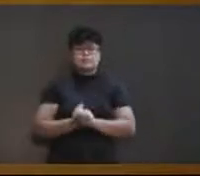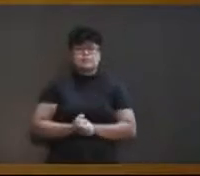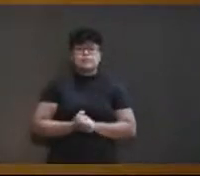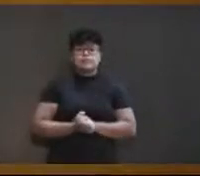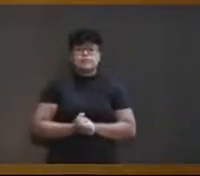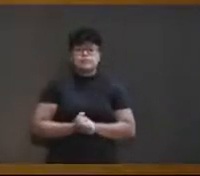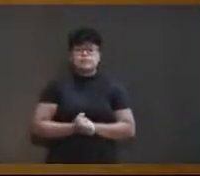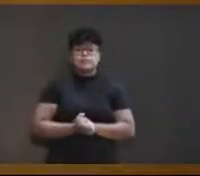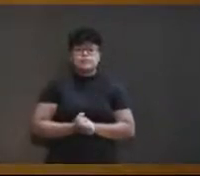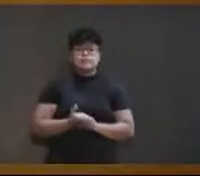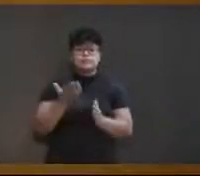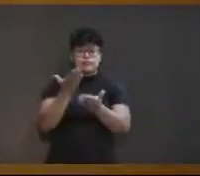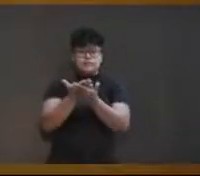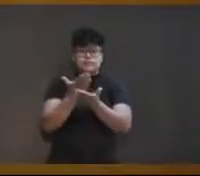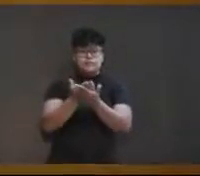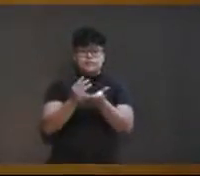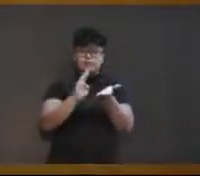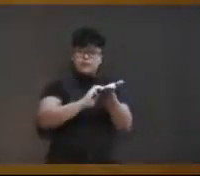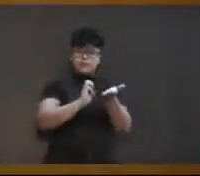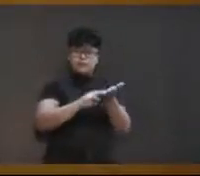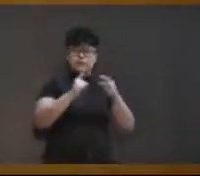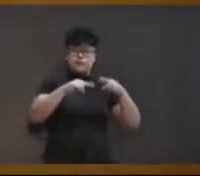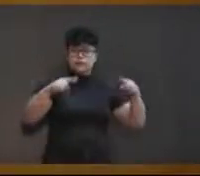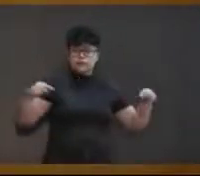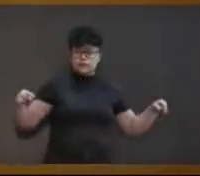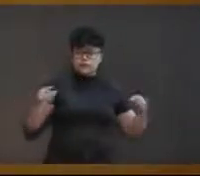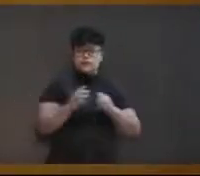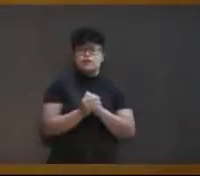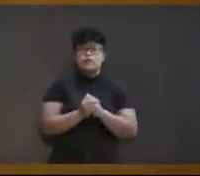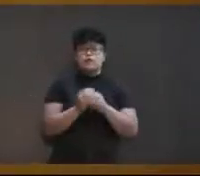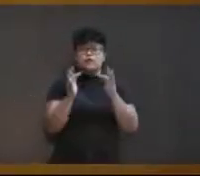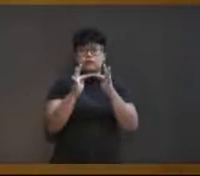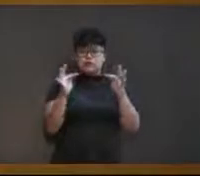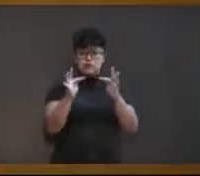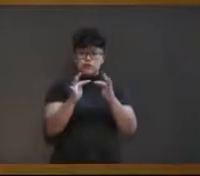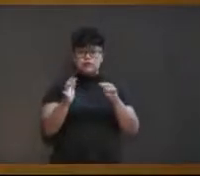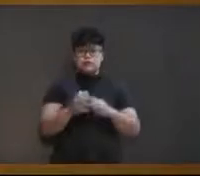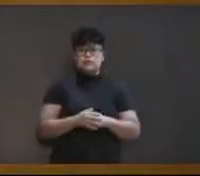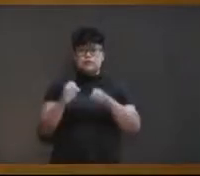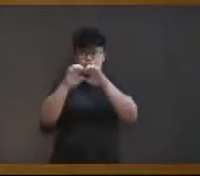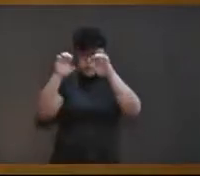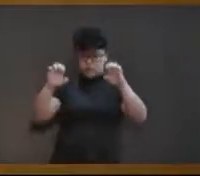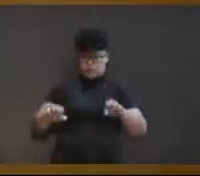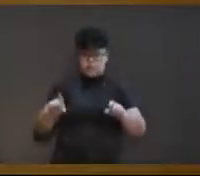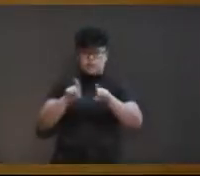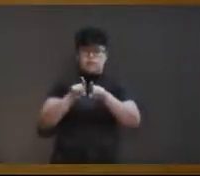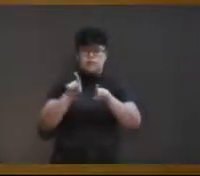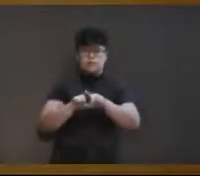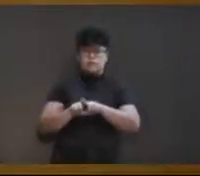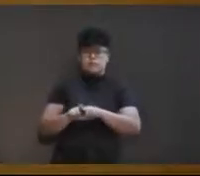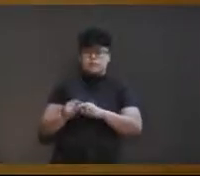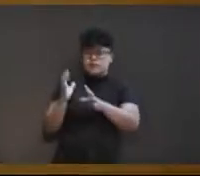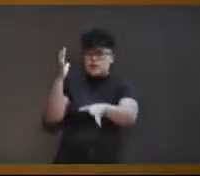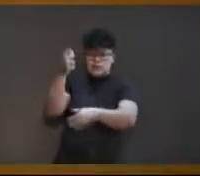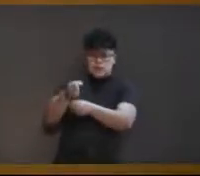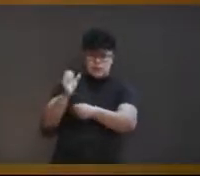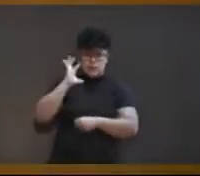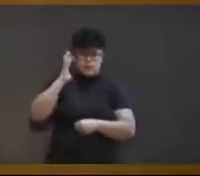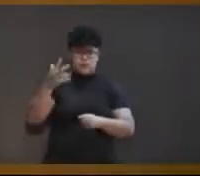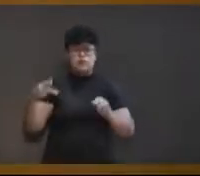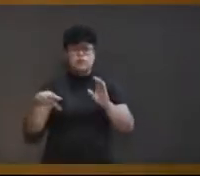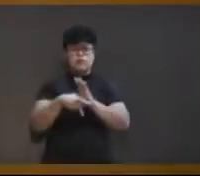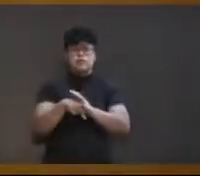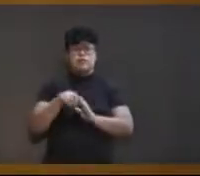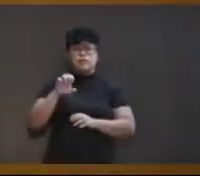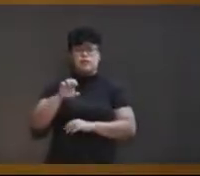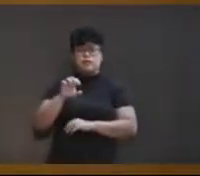métodos variacionais equações elípticas semi lineares sistemas elípticos sistema de soluções de equações elípticas é